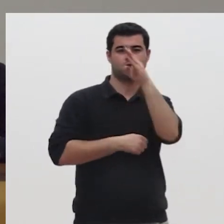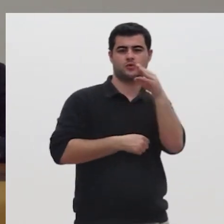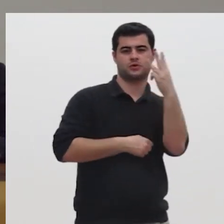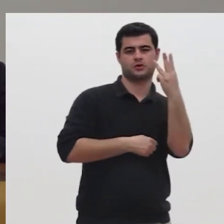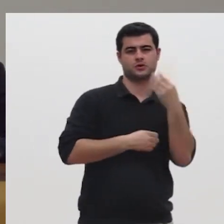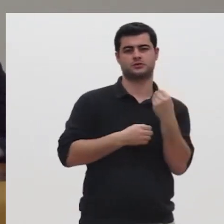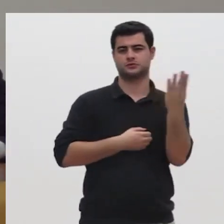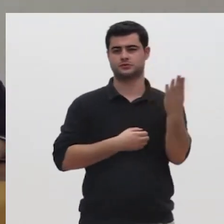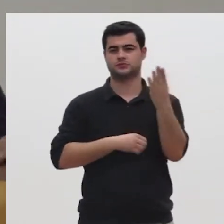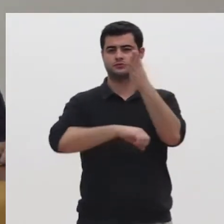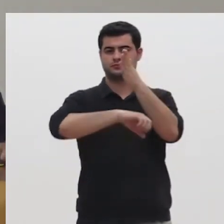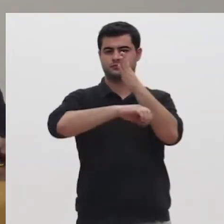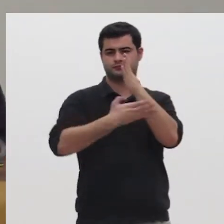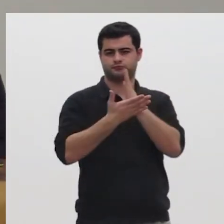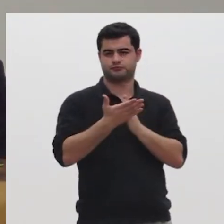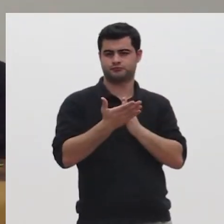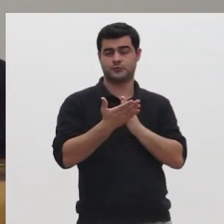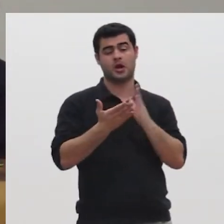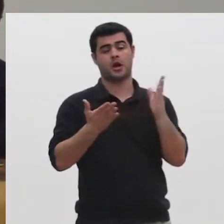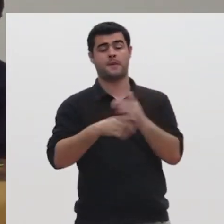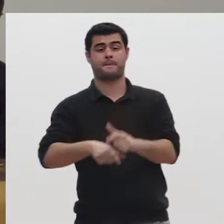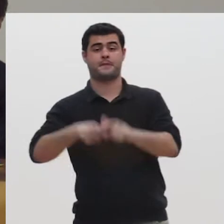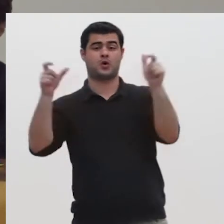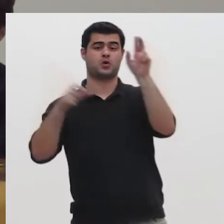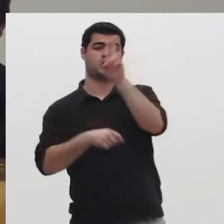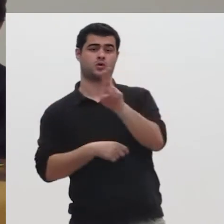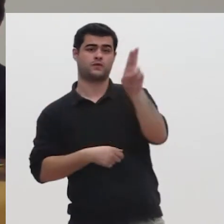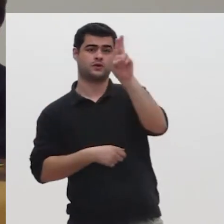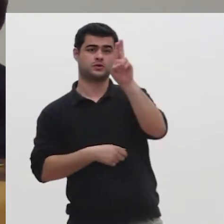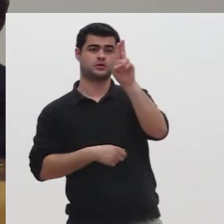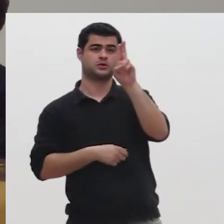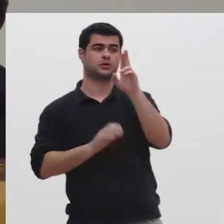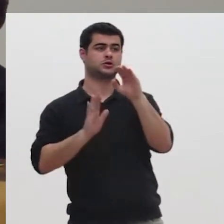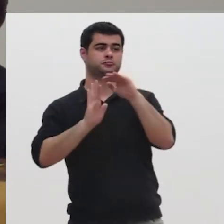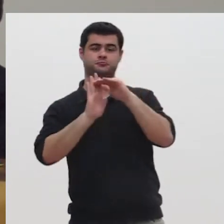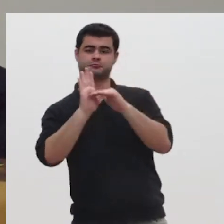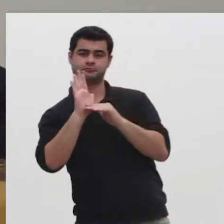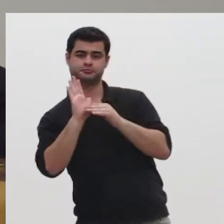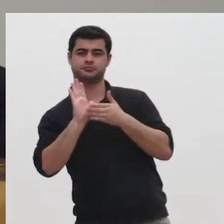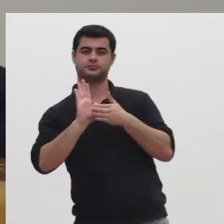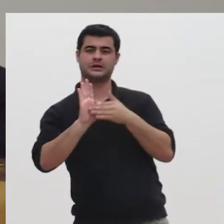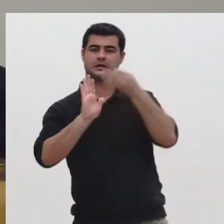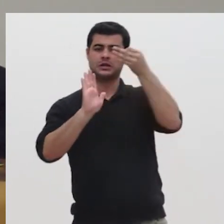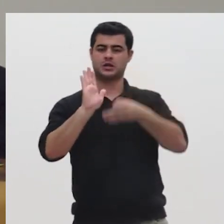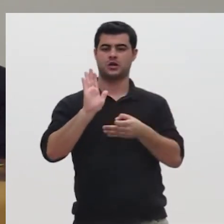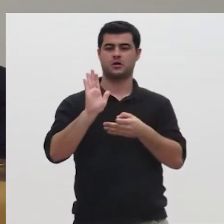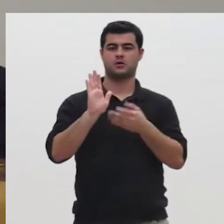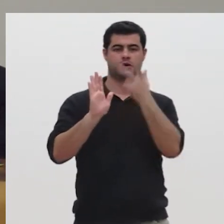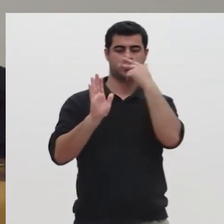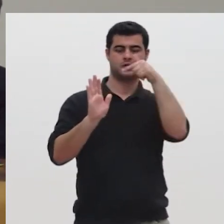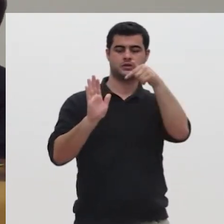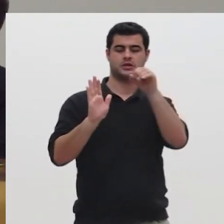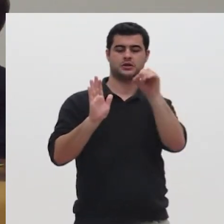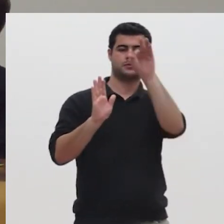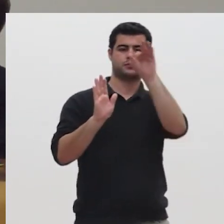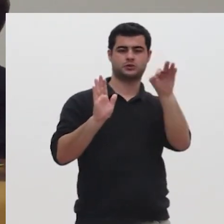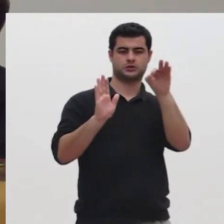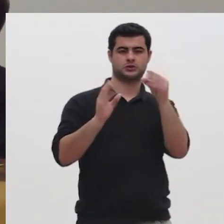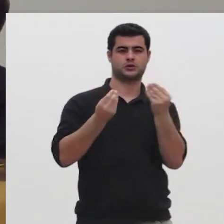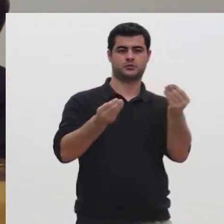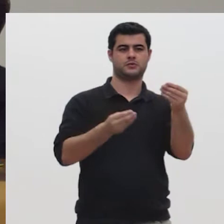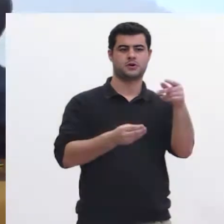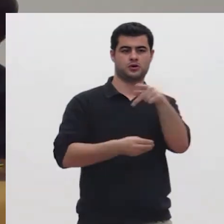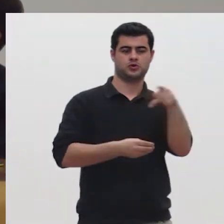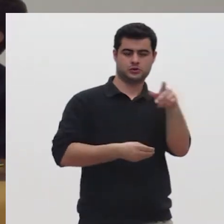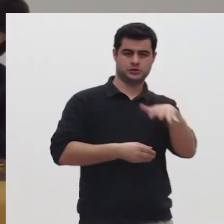das universidades se cumpre estritamente o que diz o texto legal, que é o peso dos 70% para os docentes. E é